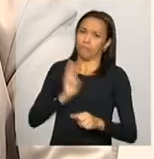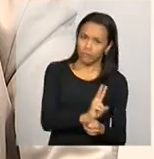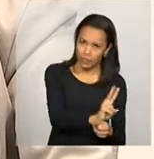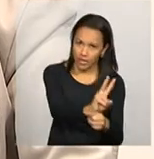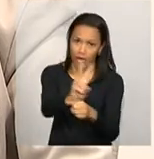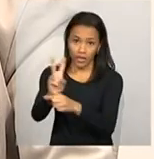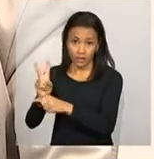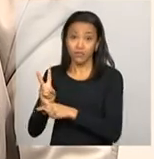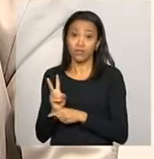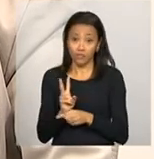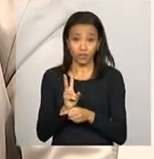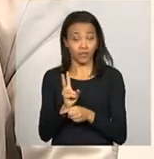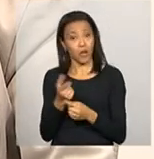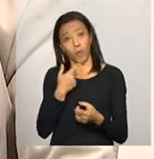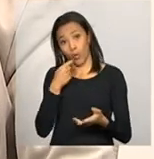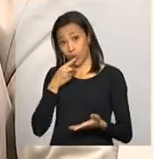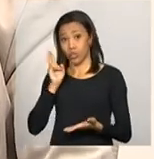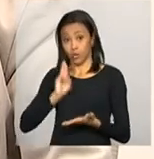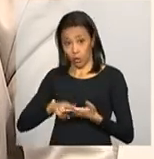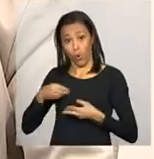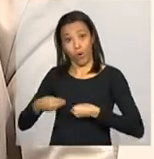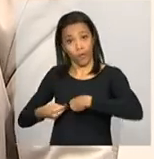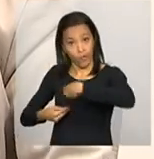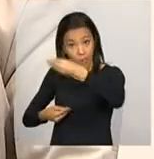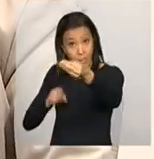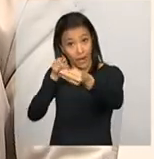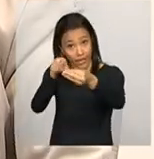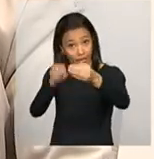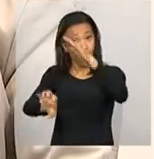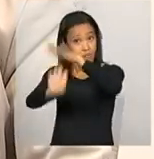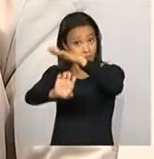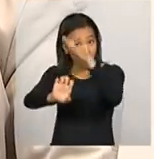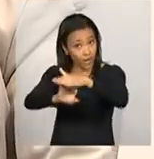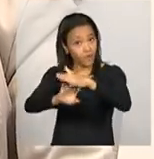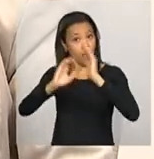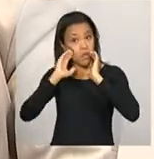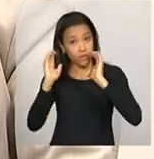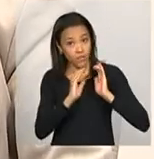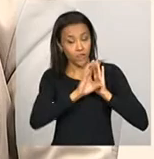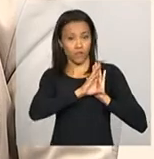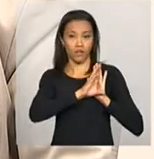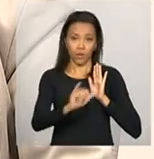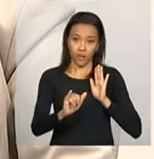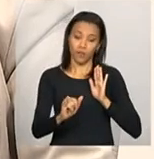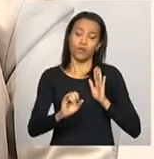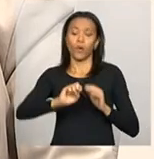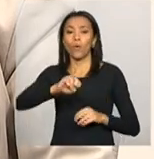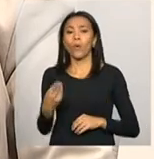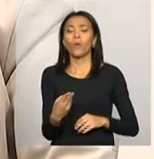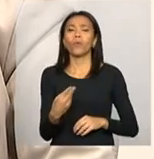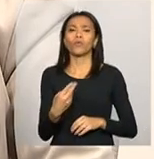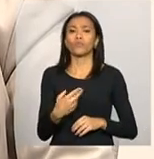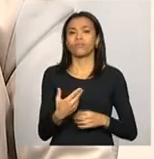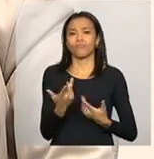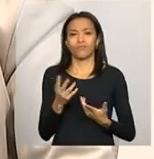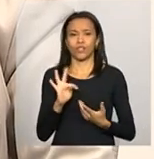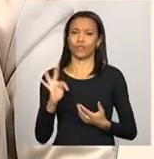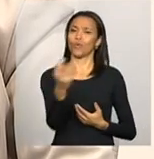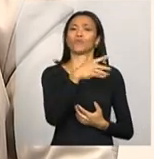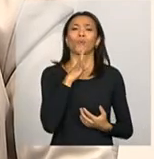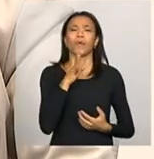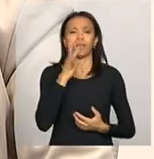forma indireta por meio de correspondência, para que a empresa comprove o cumprimento da cota, ou aquela mais conhecida de todos, que